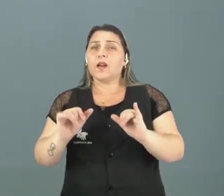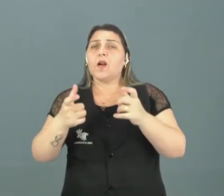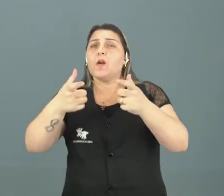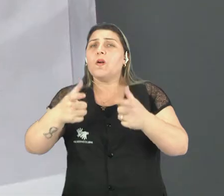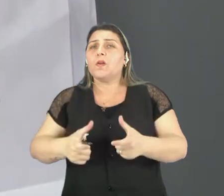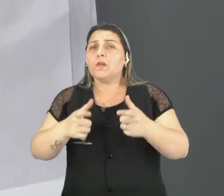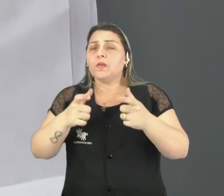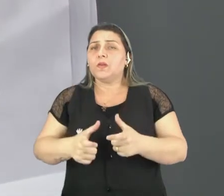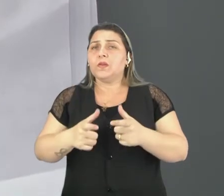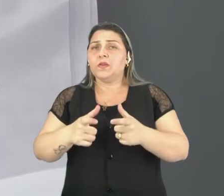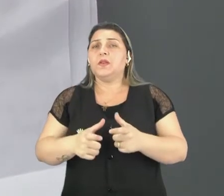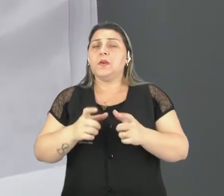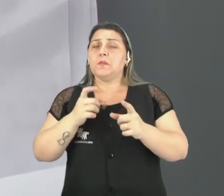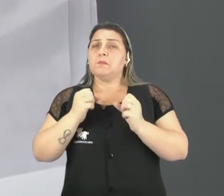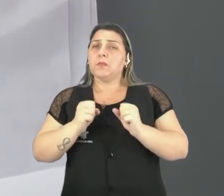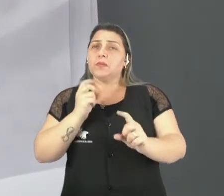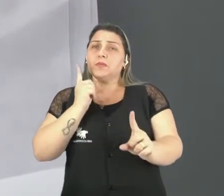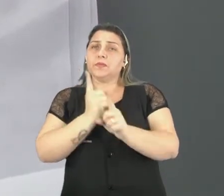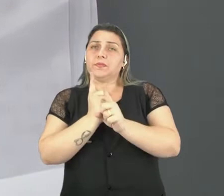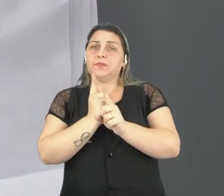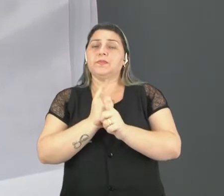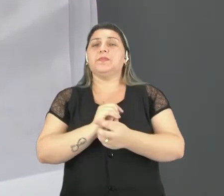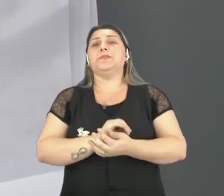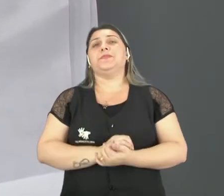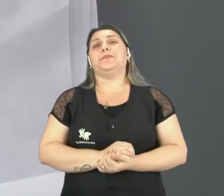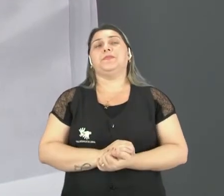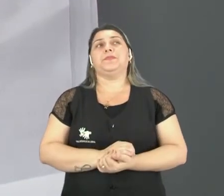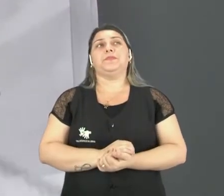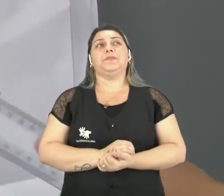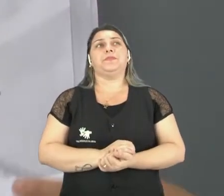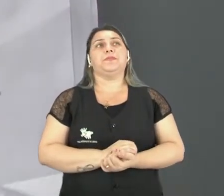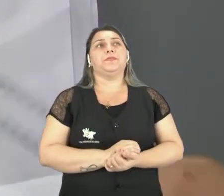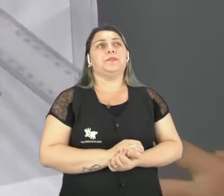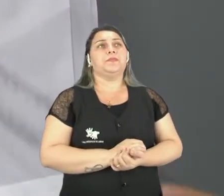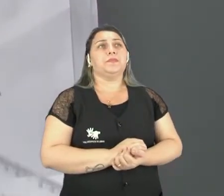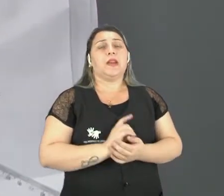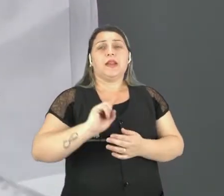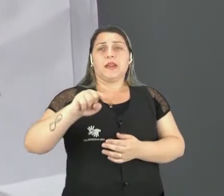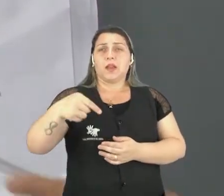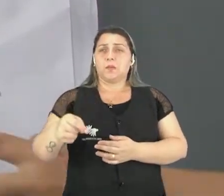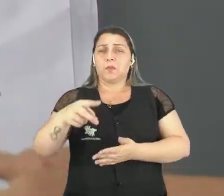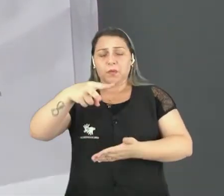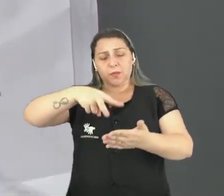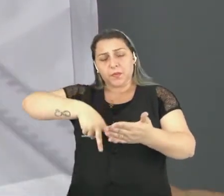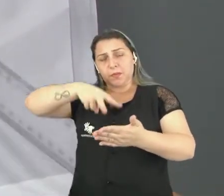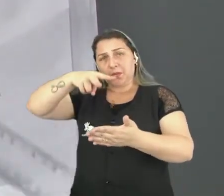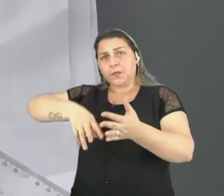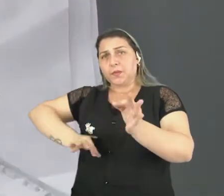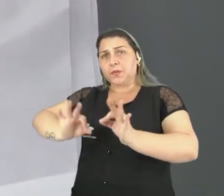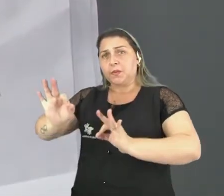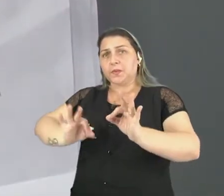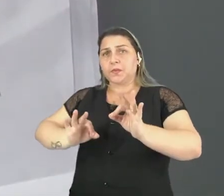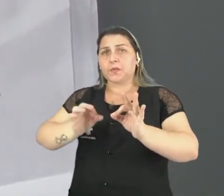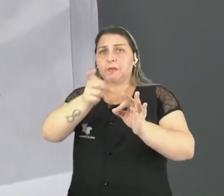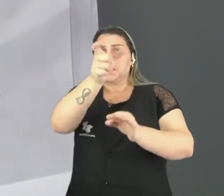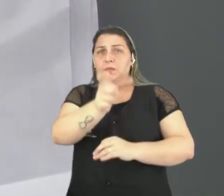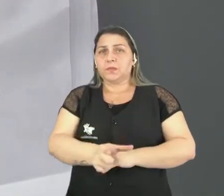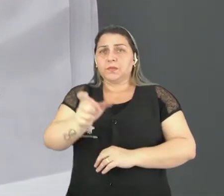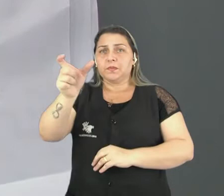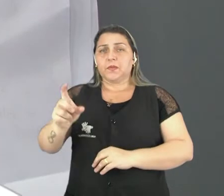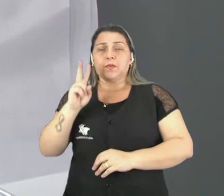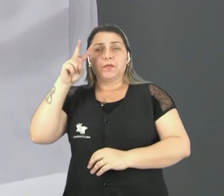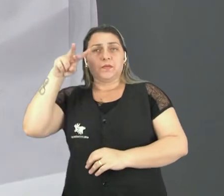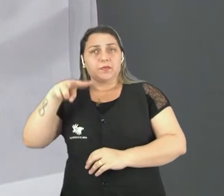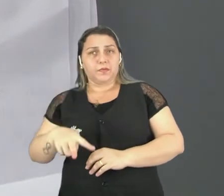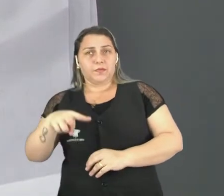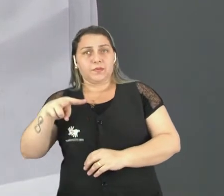onde a gente pode encontrá-la aqui, ó. Depois de ler toda a notícia, organizada em 2 colunas, a gente vê